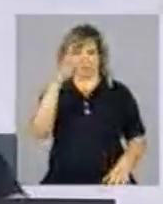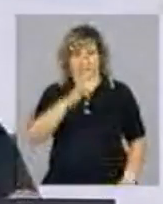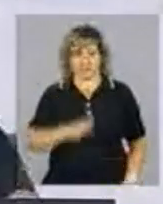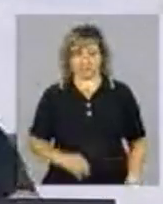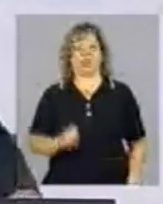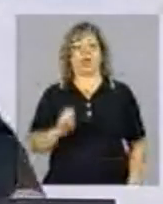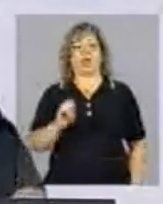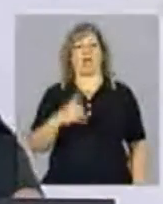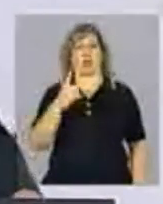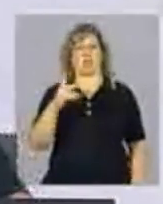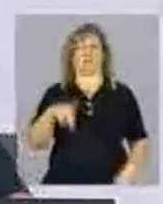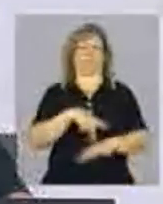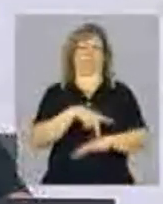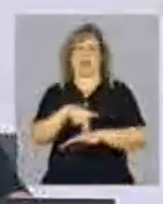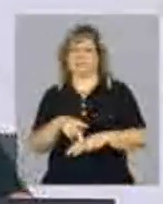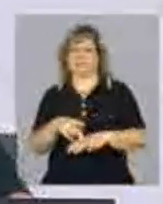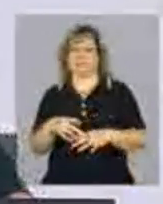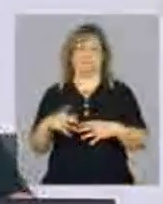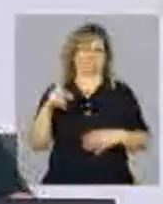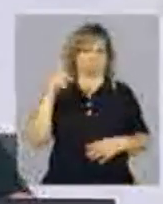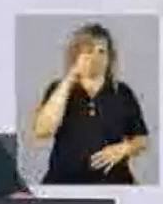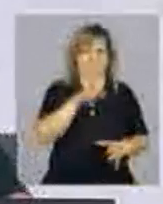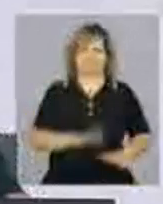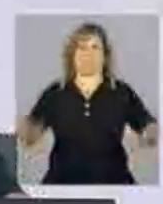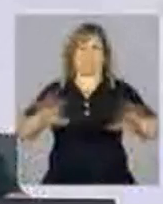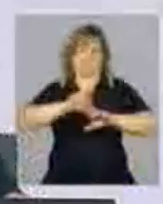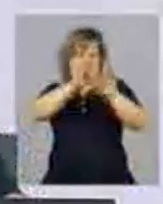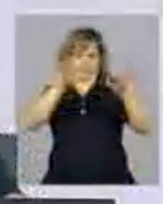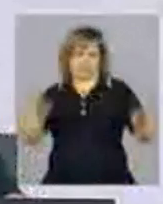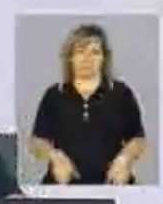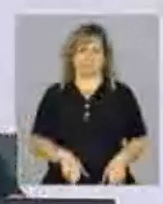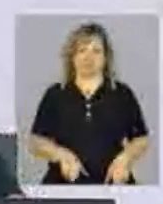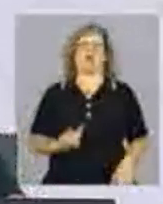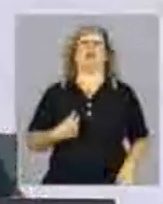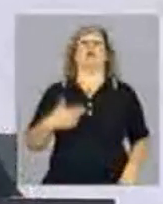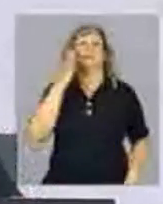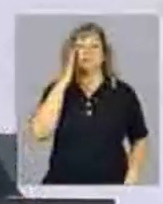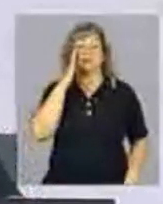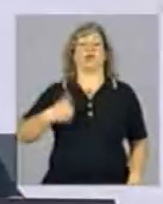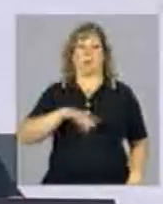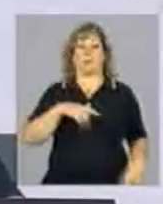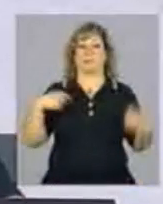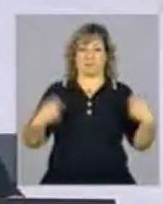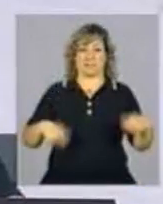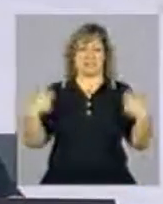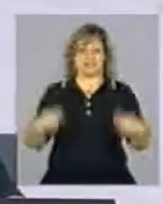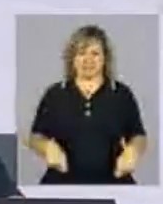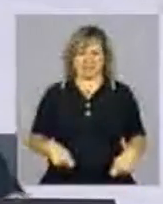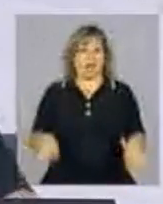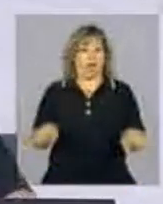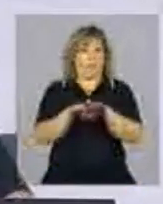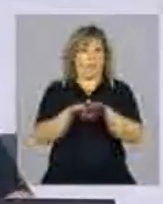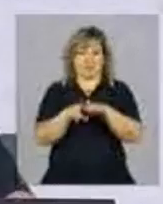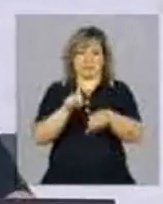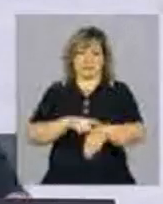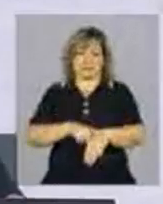país complexo. Eu sei que nós precisamos, simultaneamente,